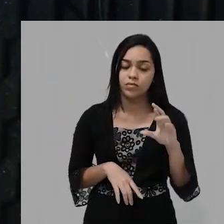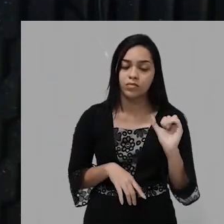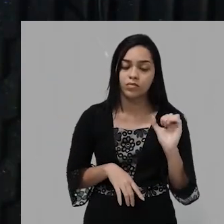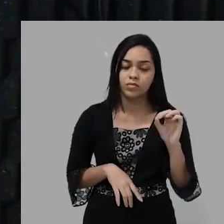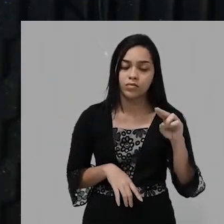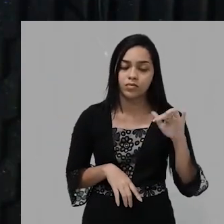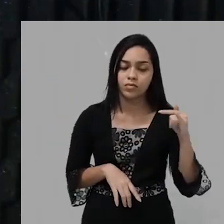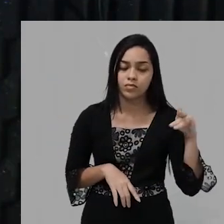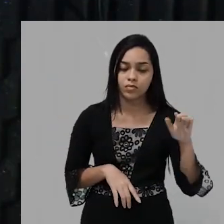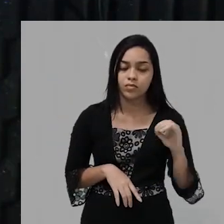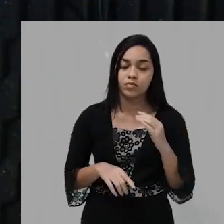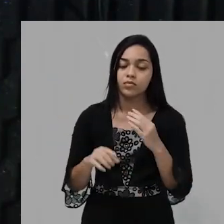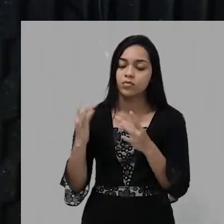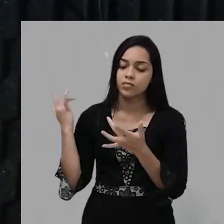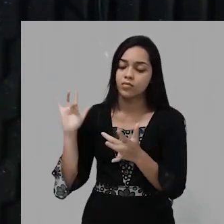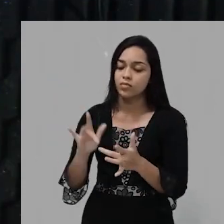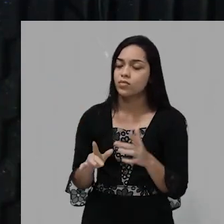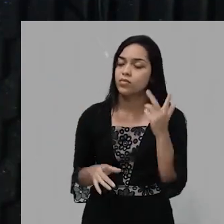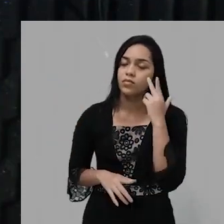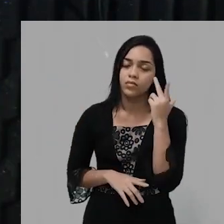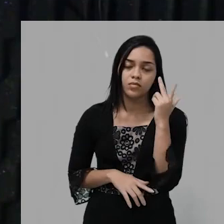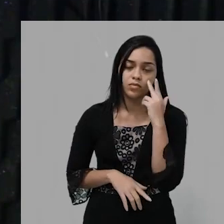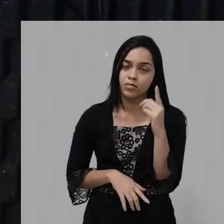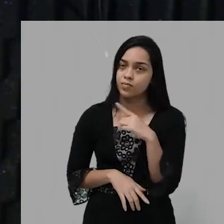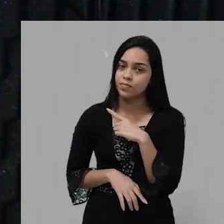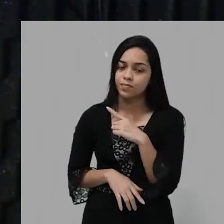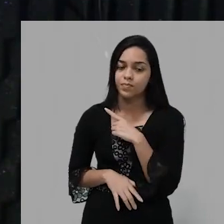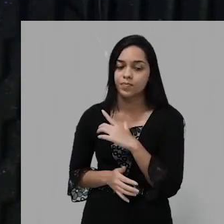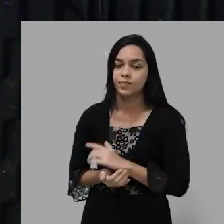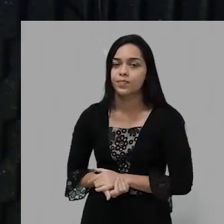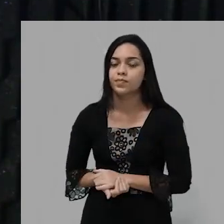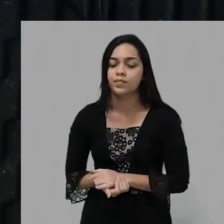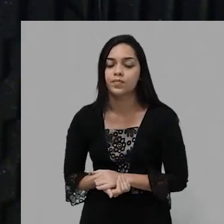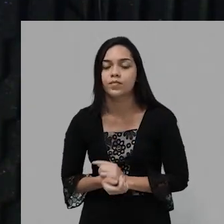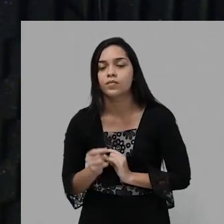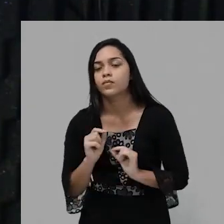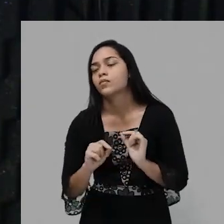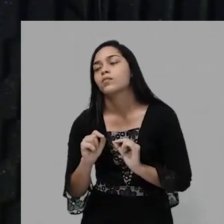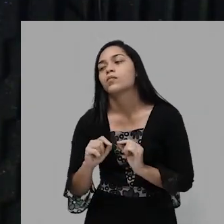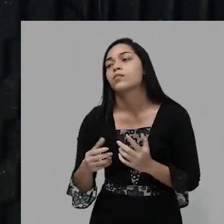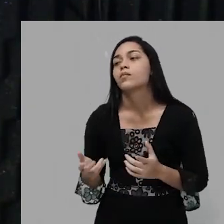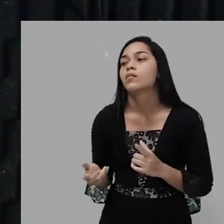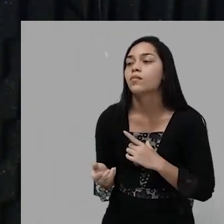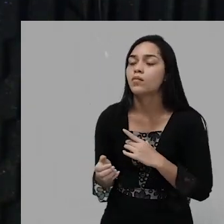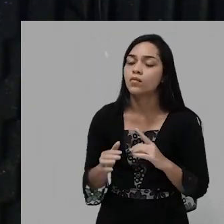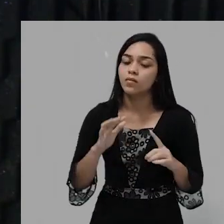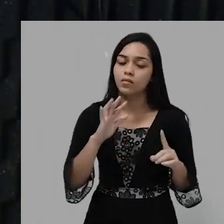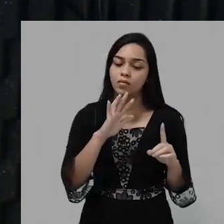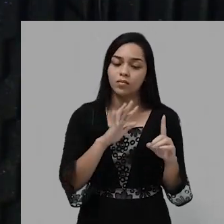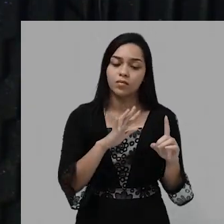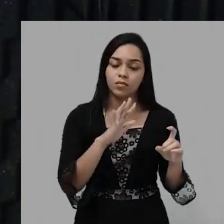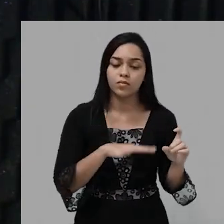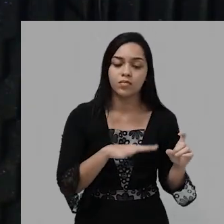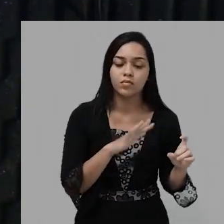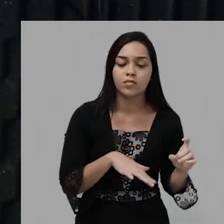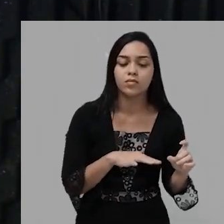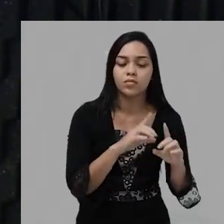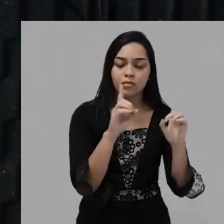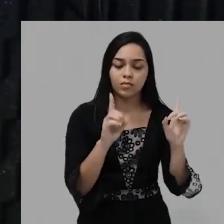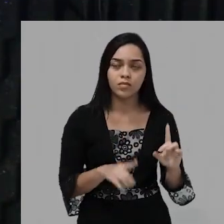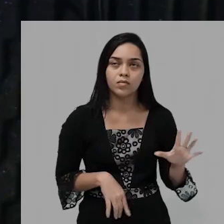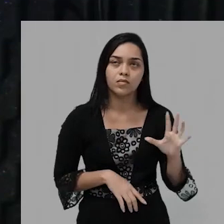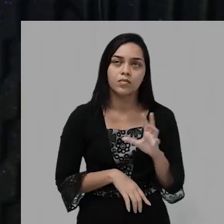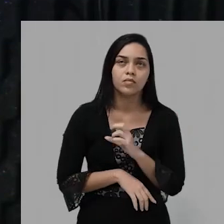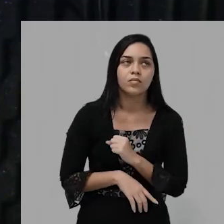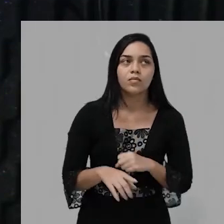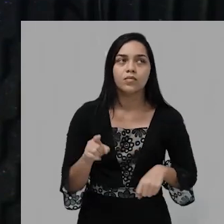classicismo, era muito comum a gente ver essa personificação. O que era personificado? Os deuses, né? Os deuses do amor,